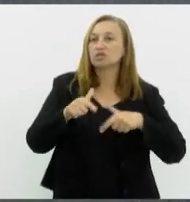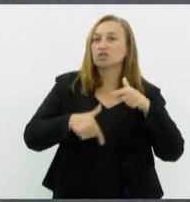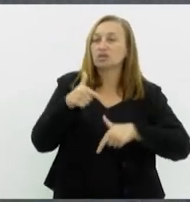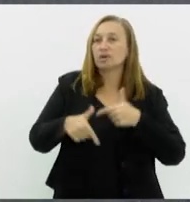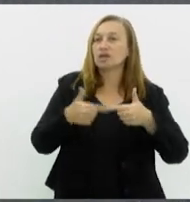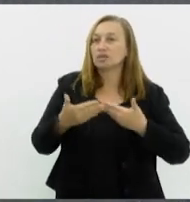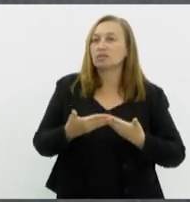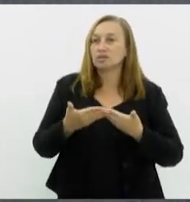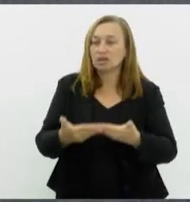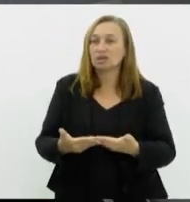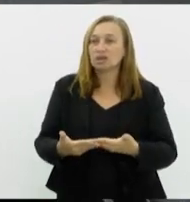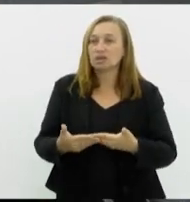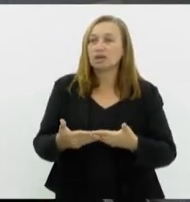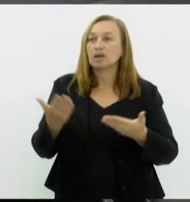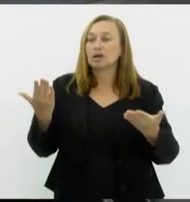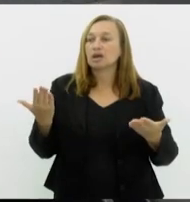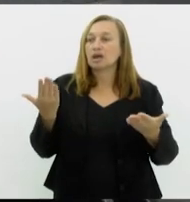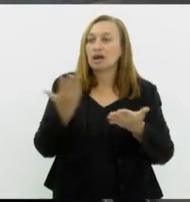Esculacho.